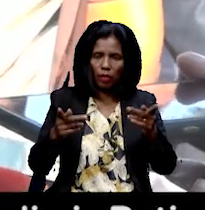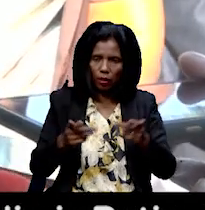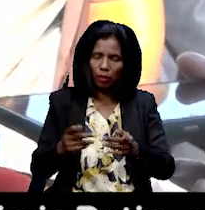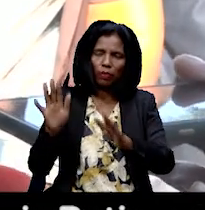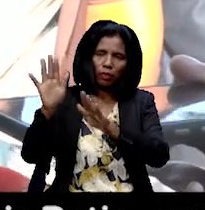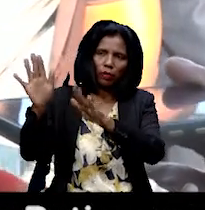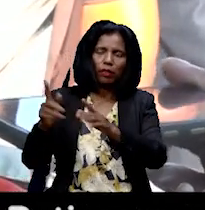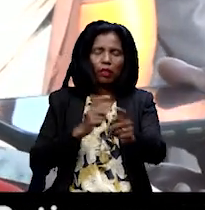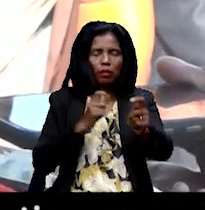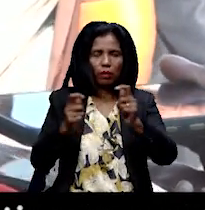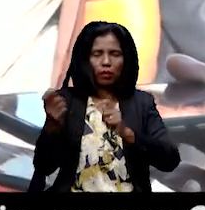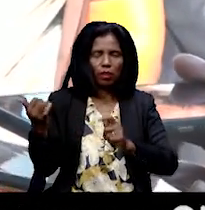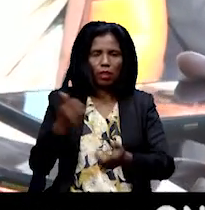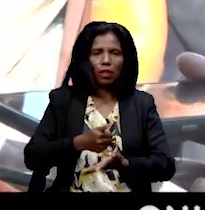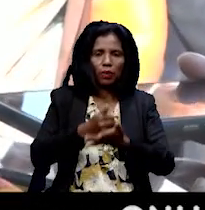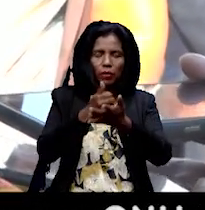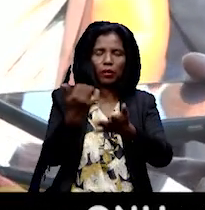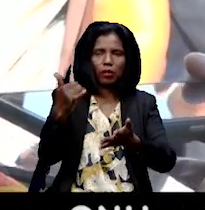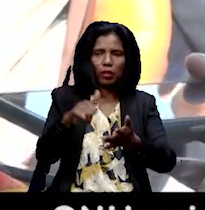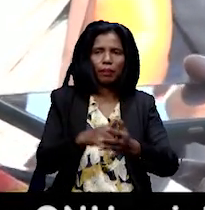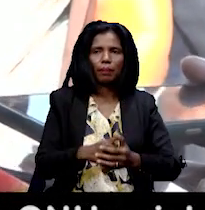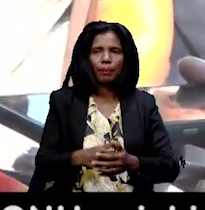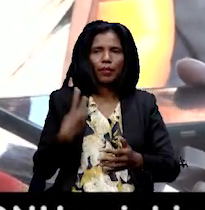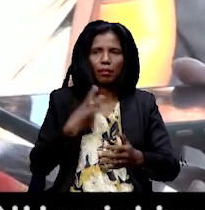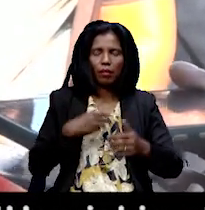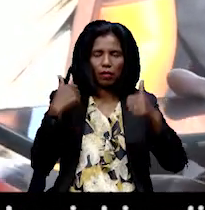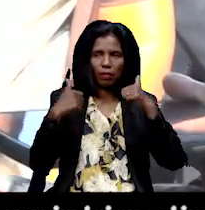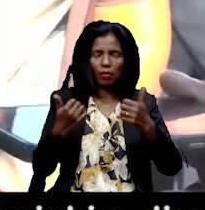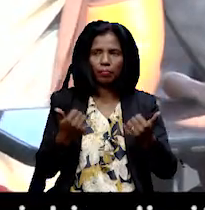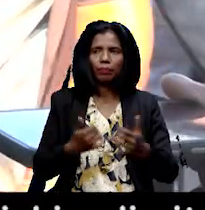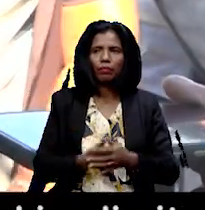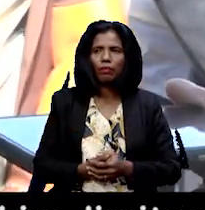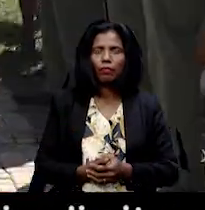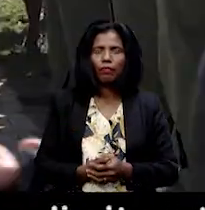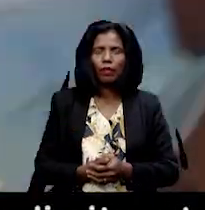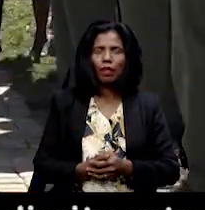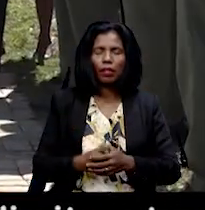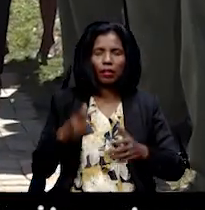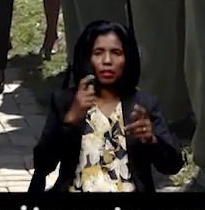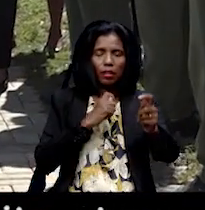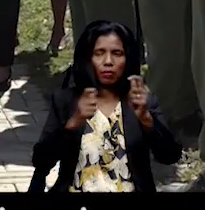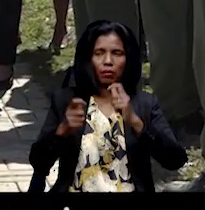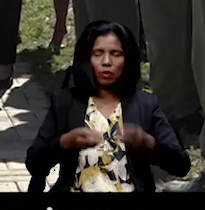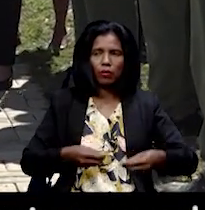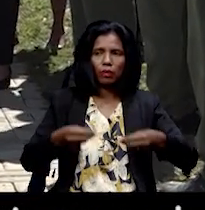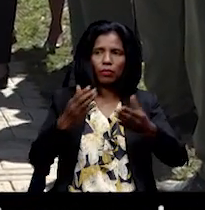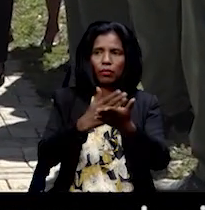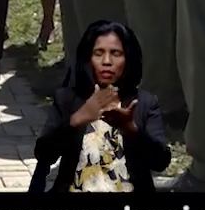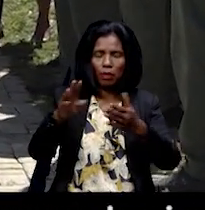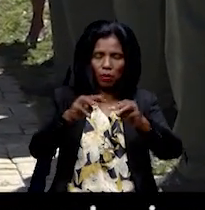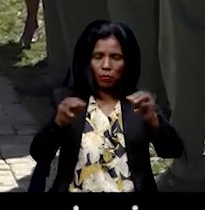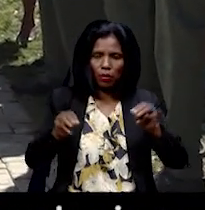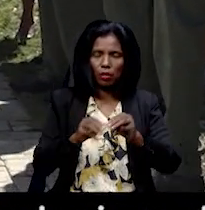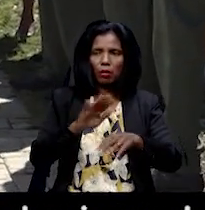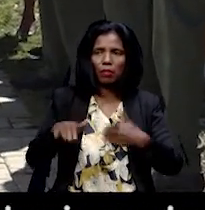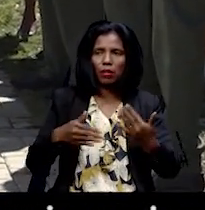transporte de nema se ajuda sira kan tamne atividade ba ohi ne ho transporte ne be distribui ba município município sira